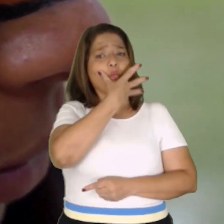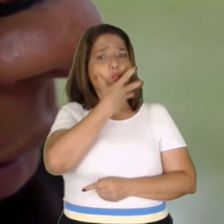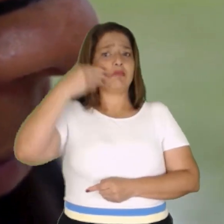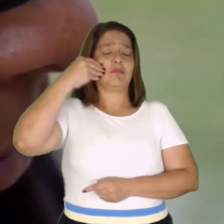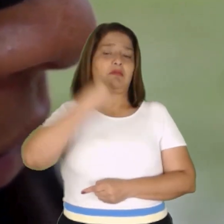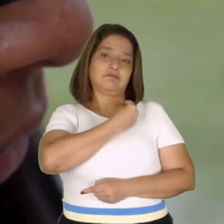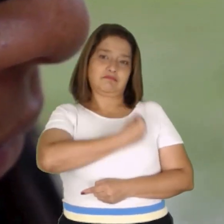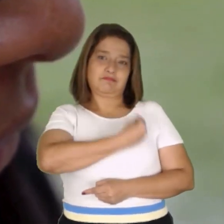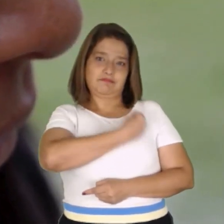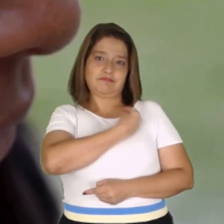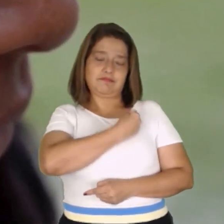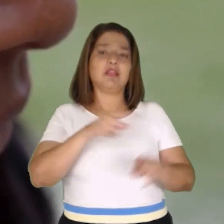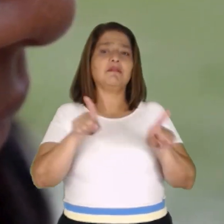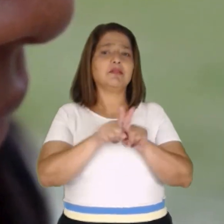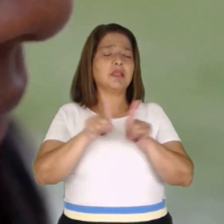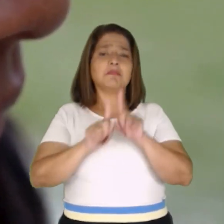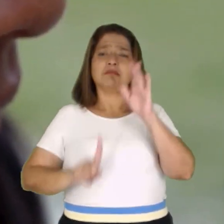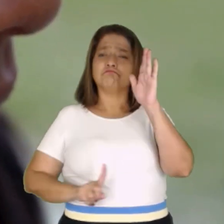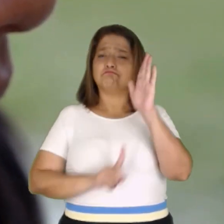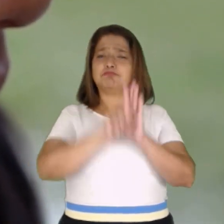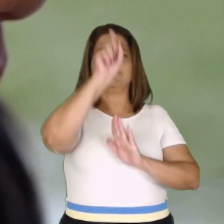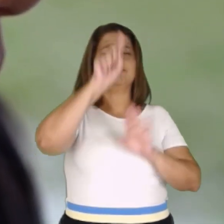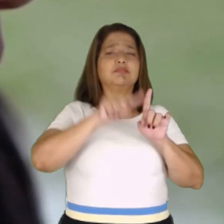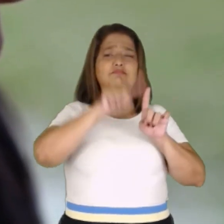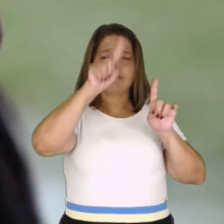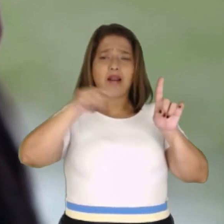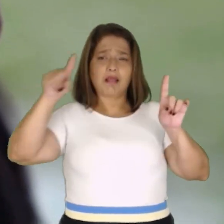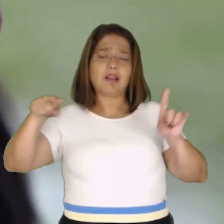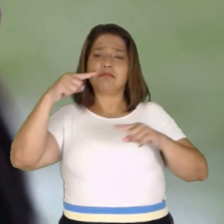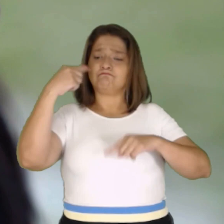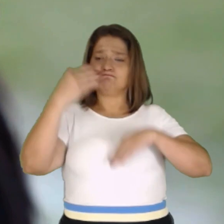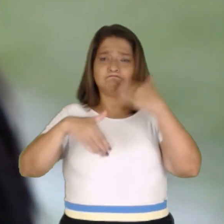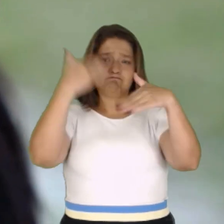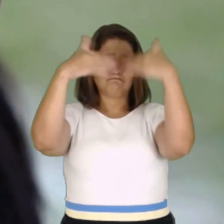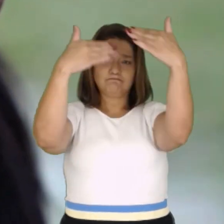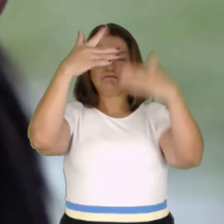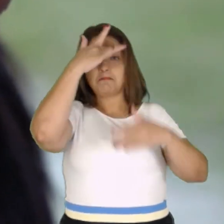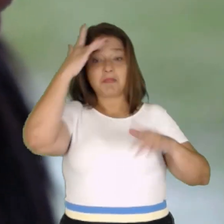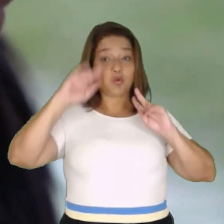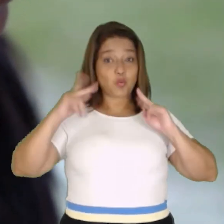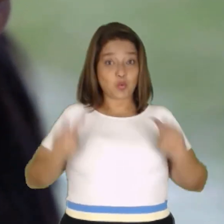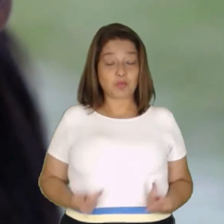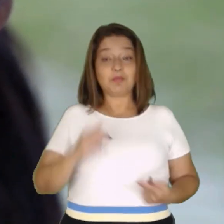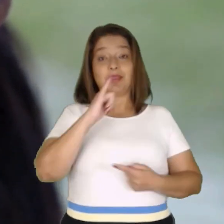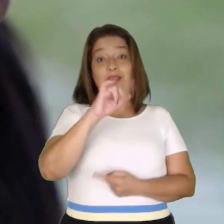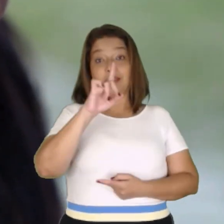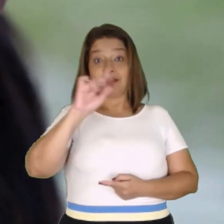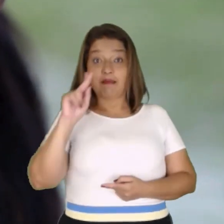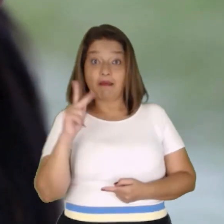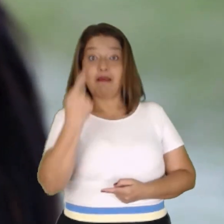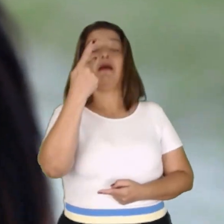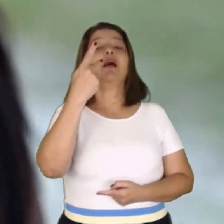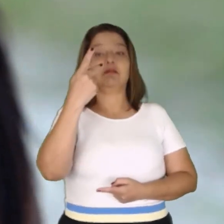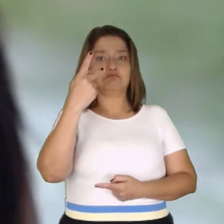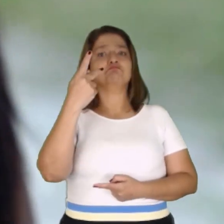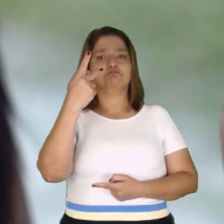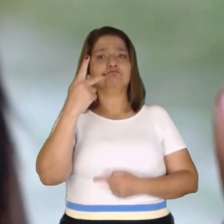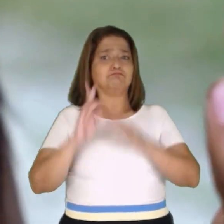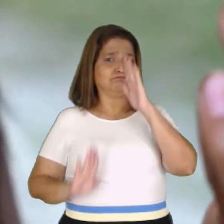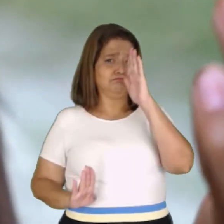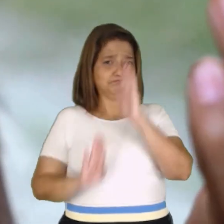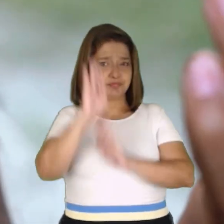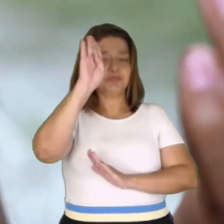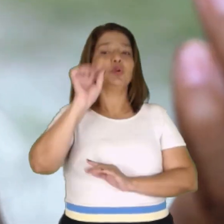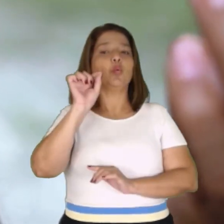qualidade de vida e pelo Índice de Desenvolvimento Humano, IDH, elevado, em